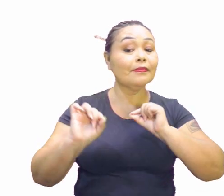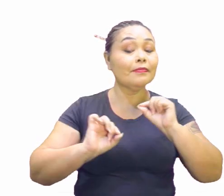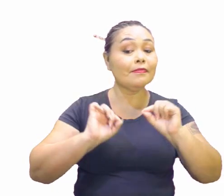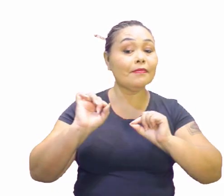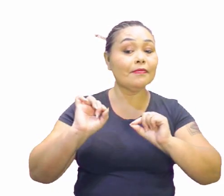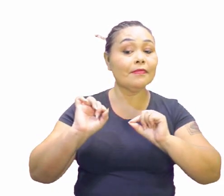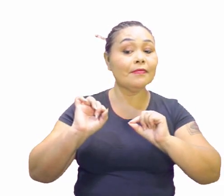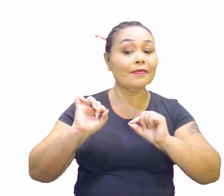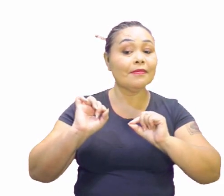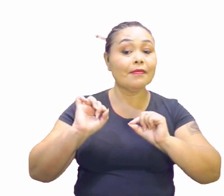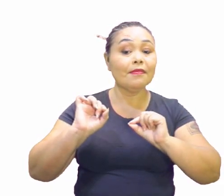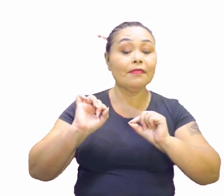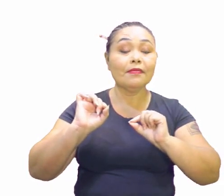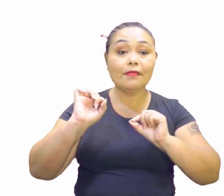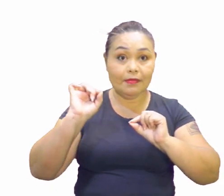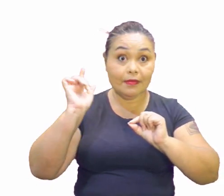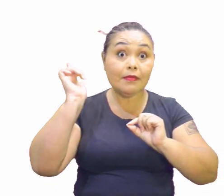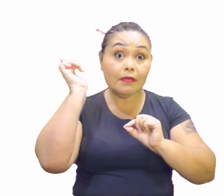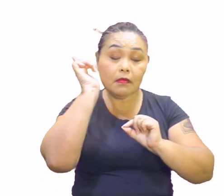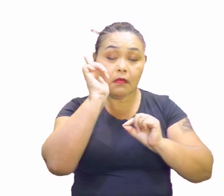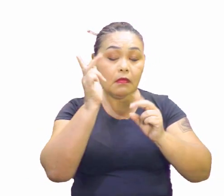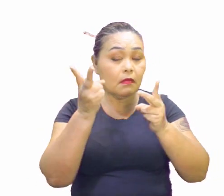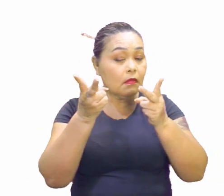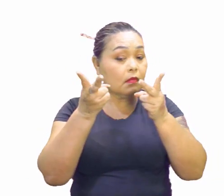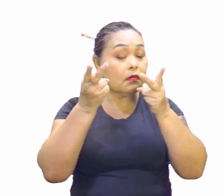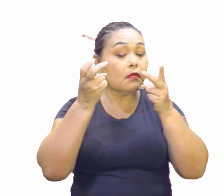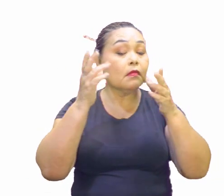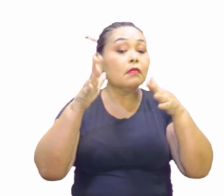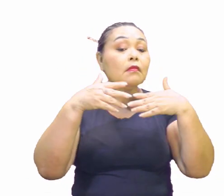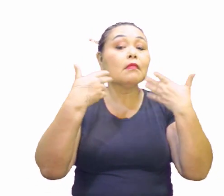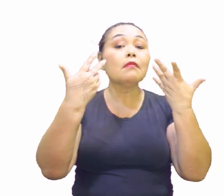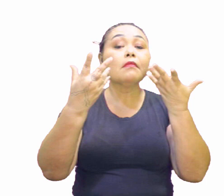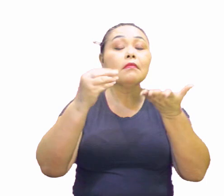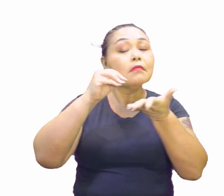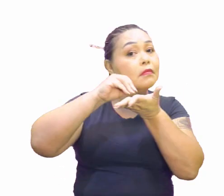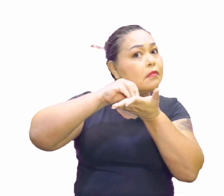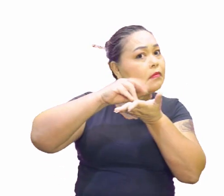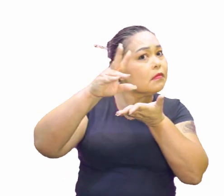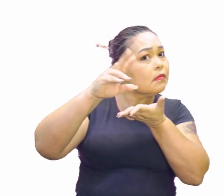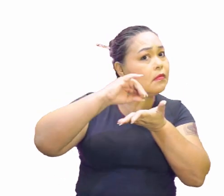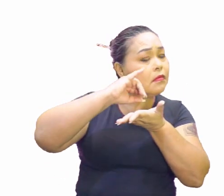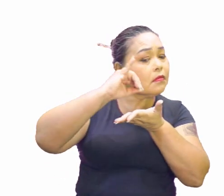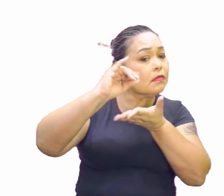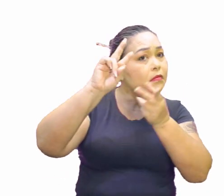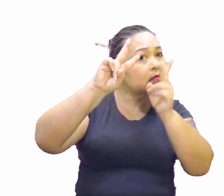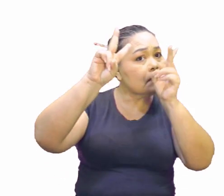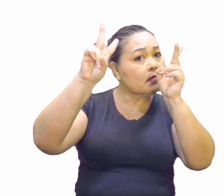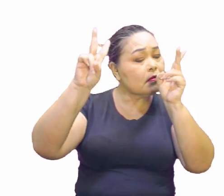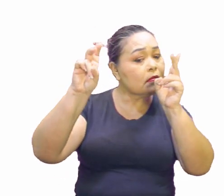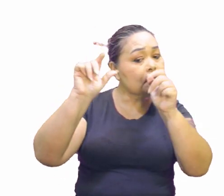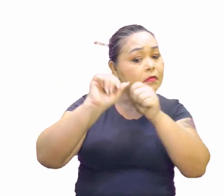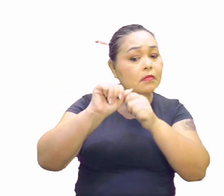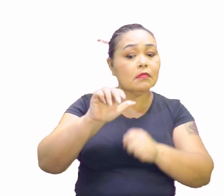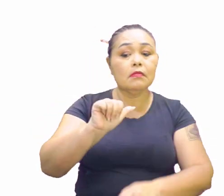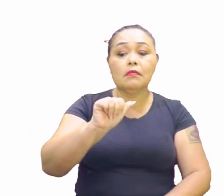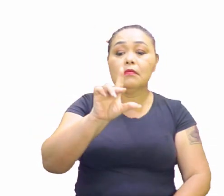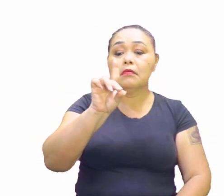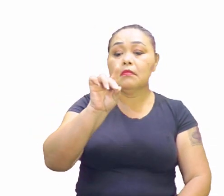quê? Vocês conseguiram perceber? Qual é a mensagem abordada aqui por